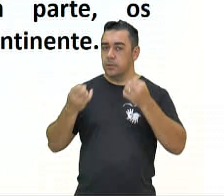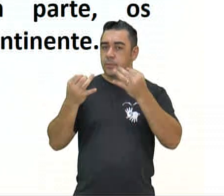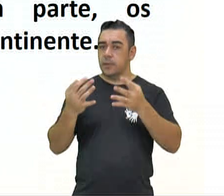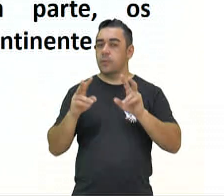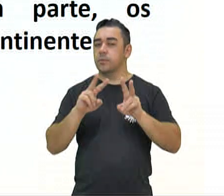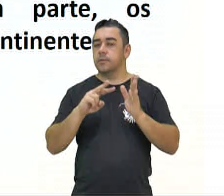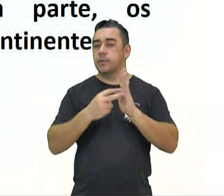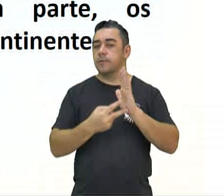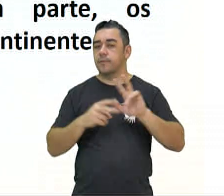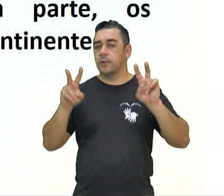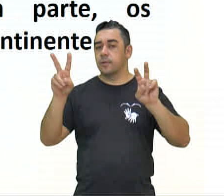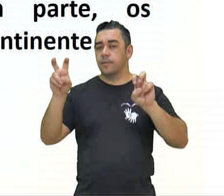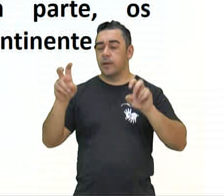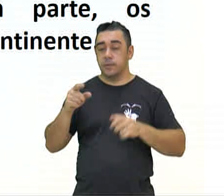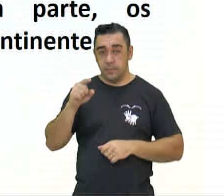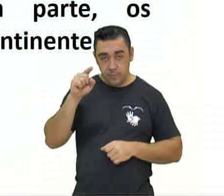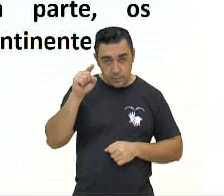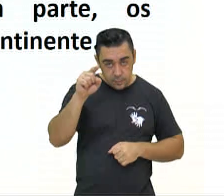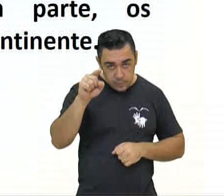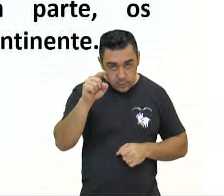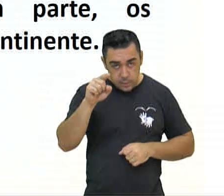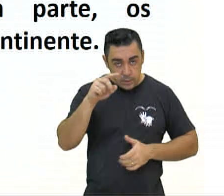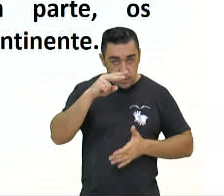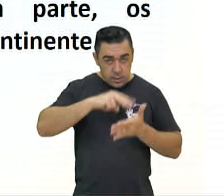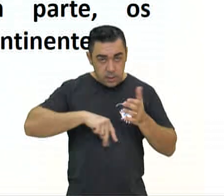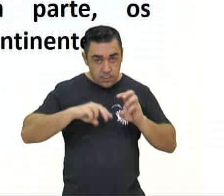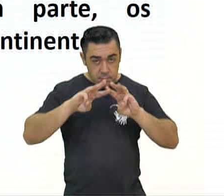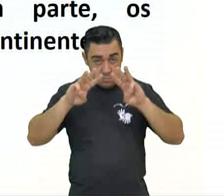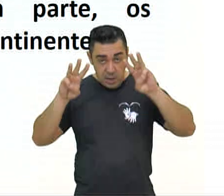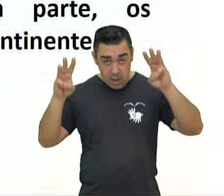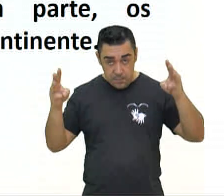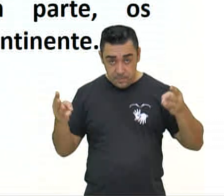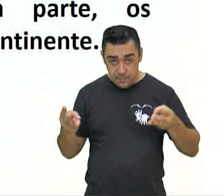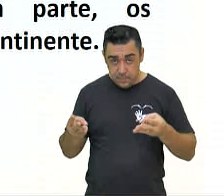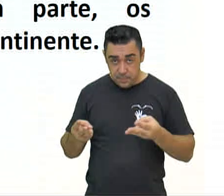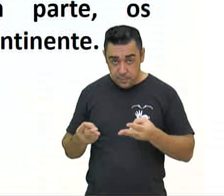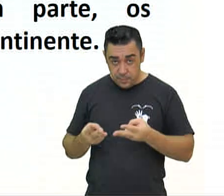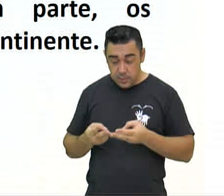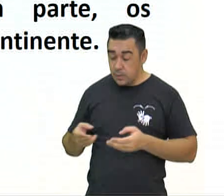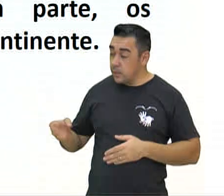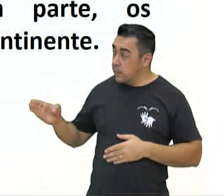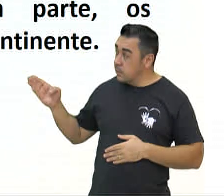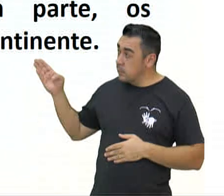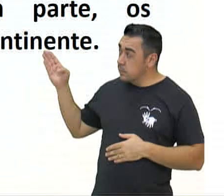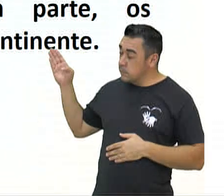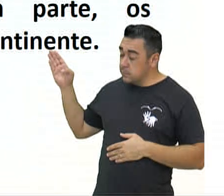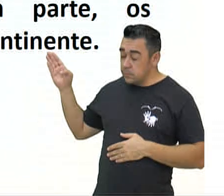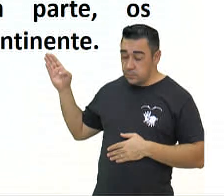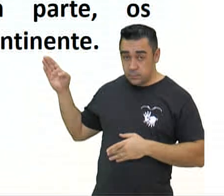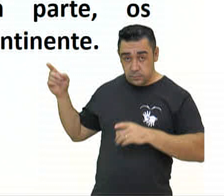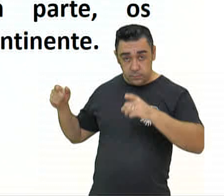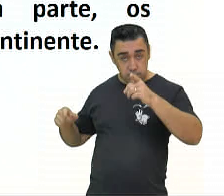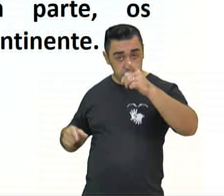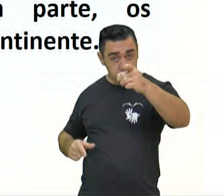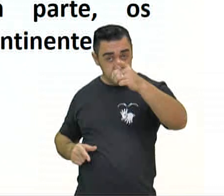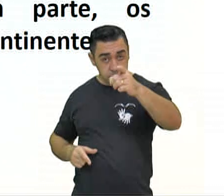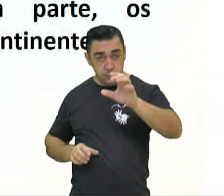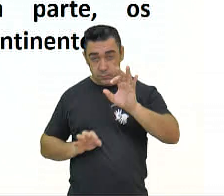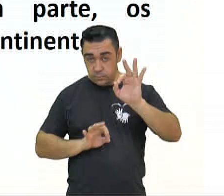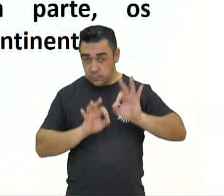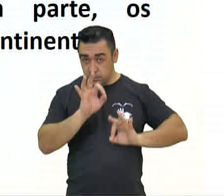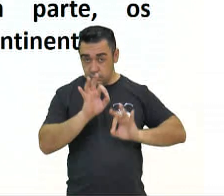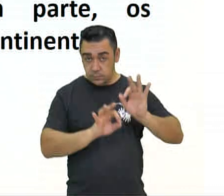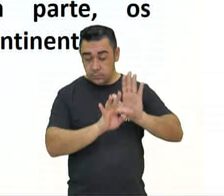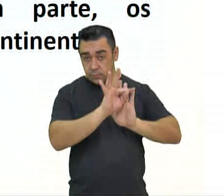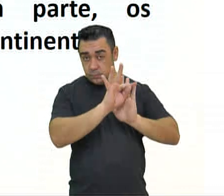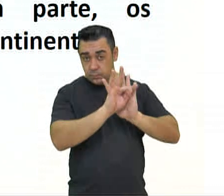Eu quero, então, com base neste mapa, pode olhar para a legenda, que você elabore um texto